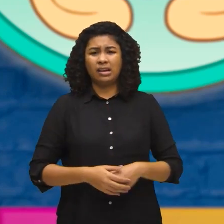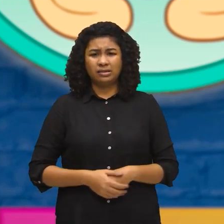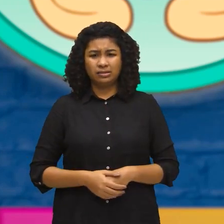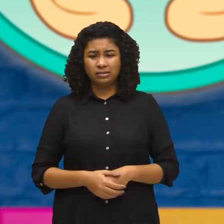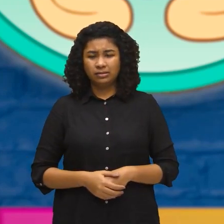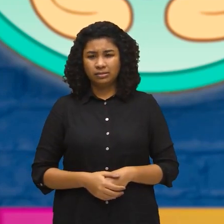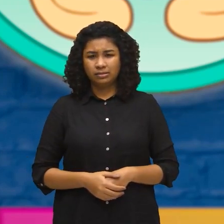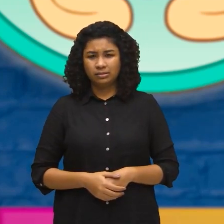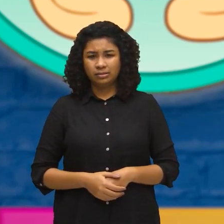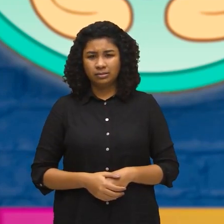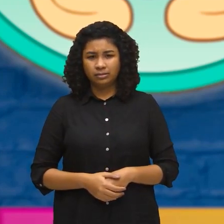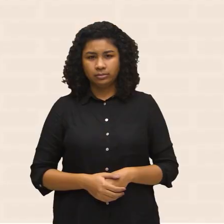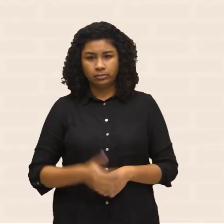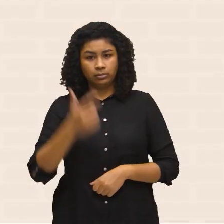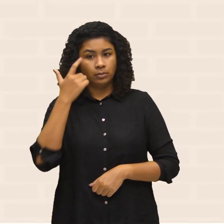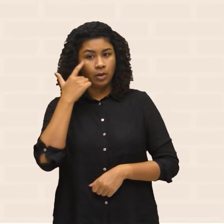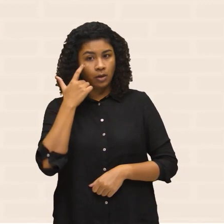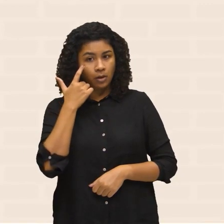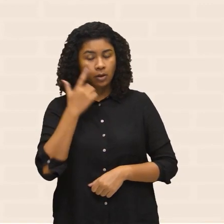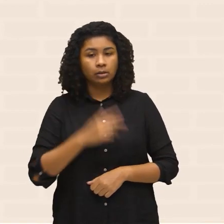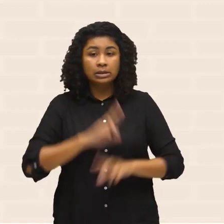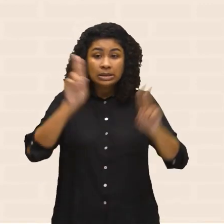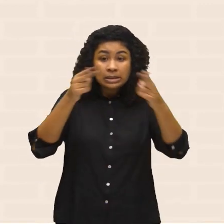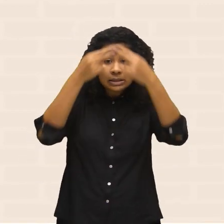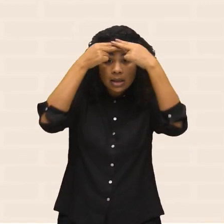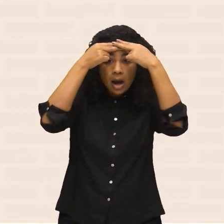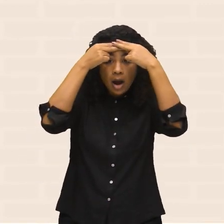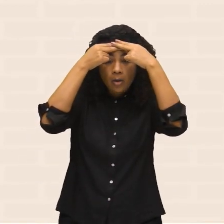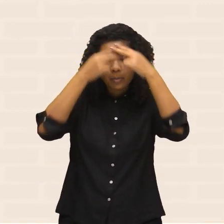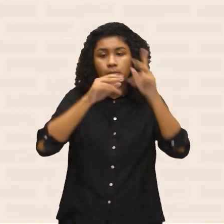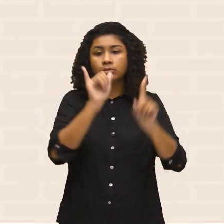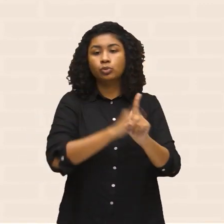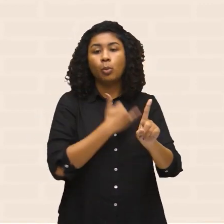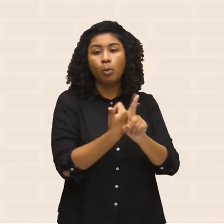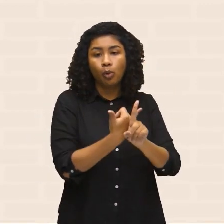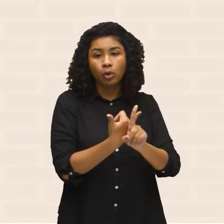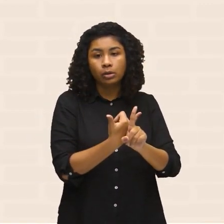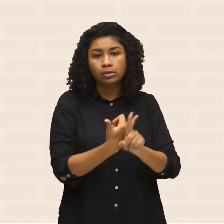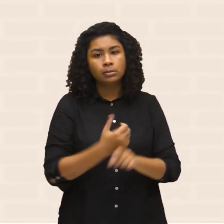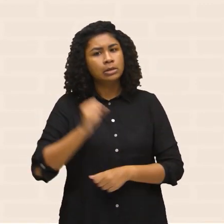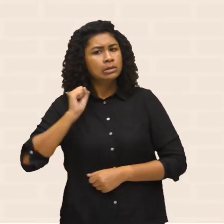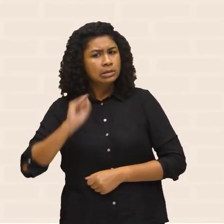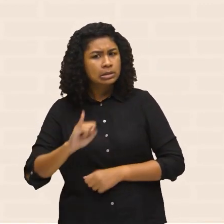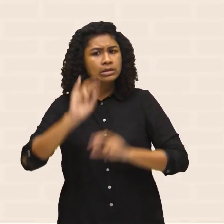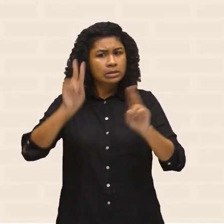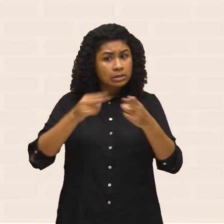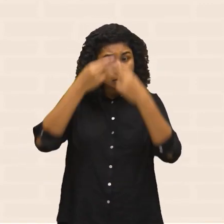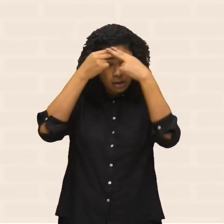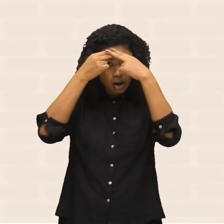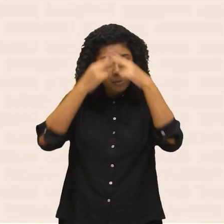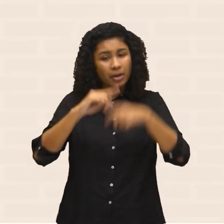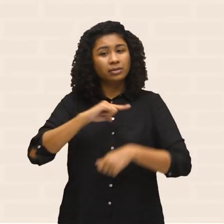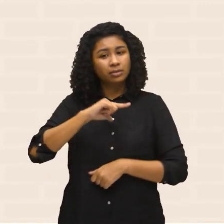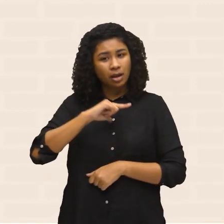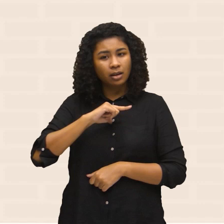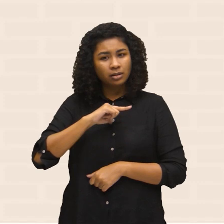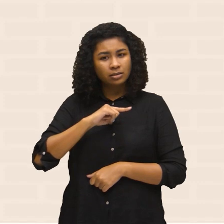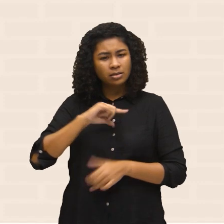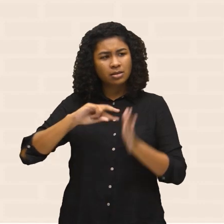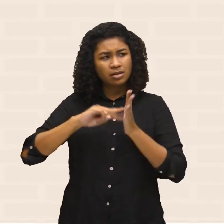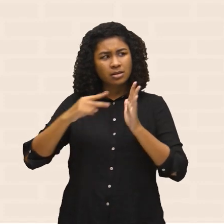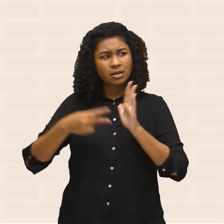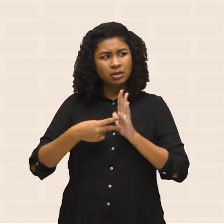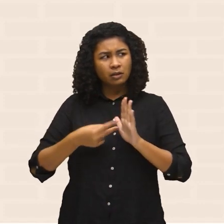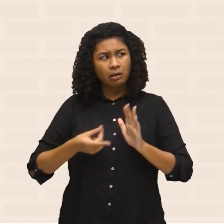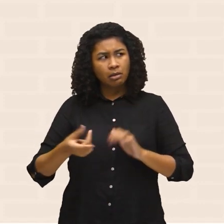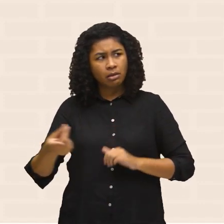lá. Traumas do bullying. Se é traumas do bullying, realmente não vai passar ou